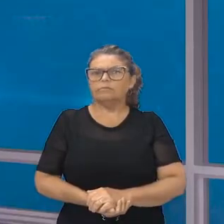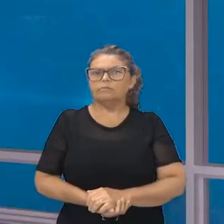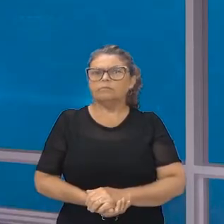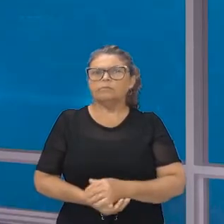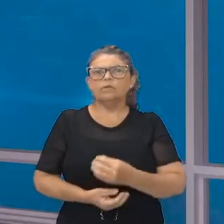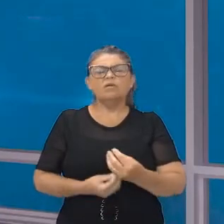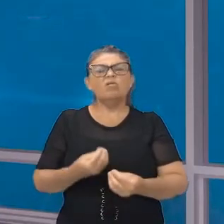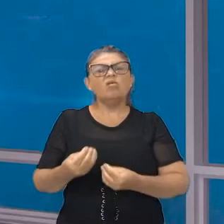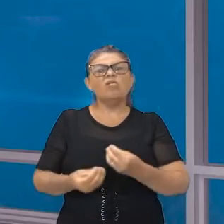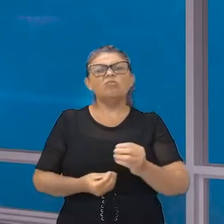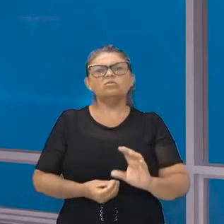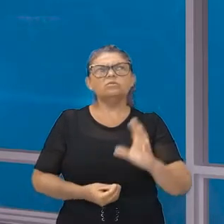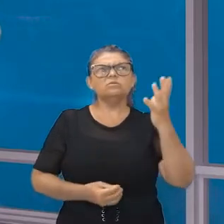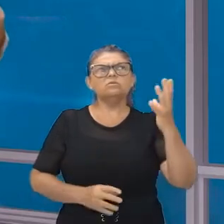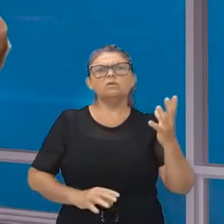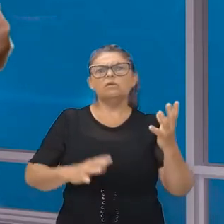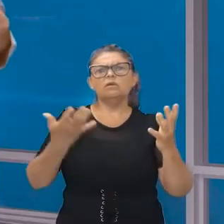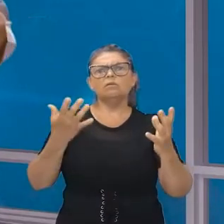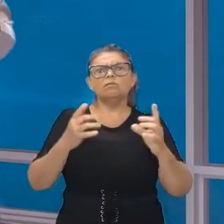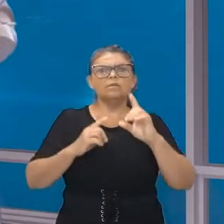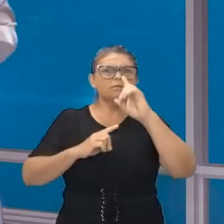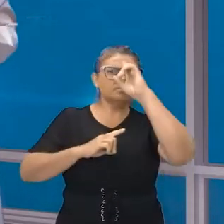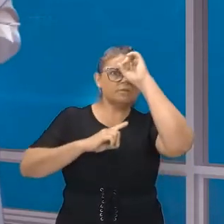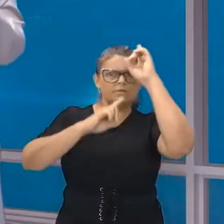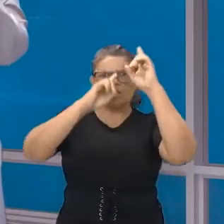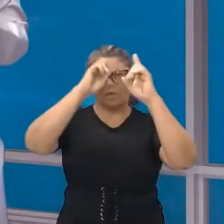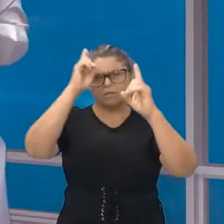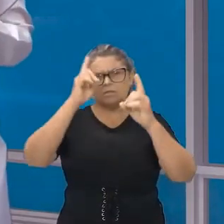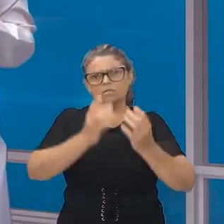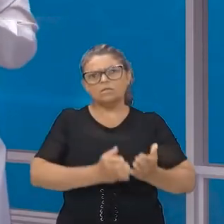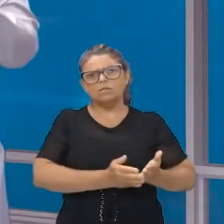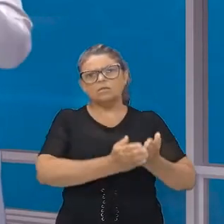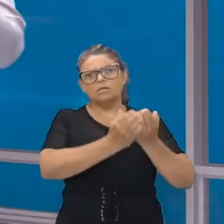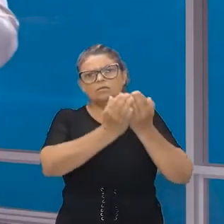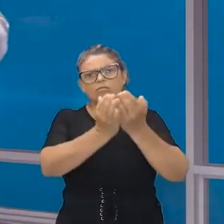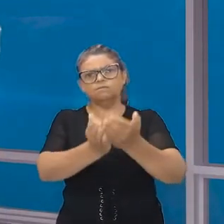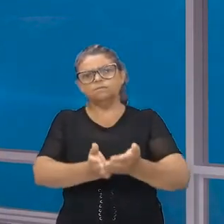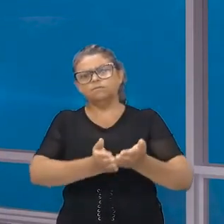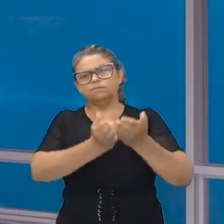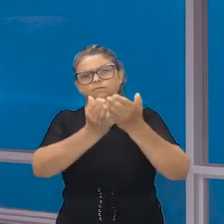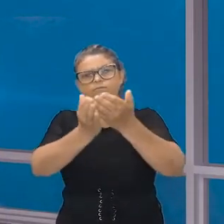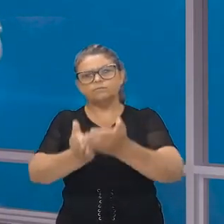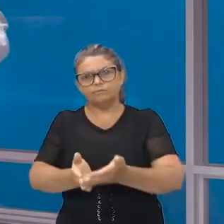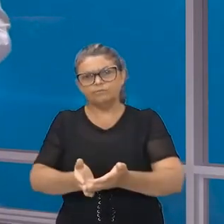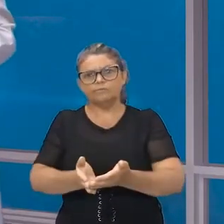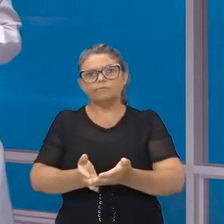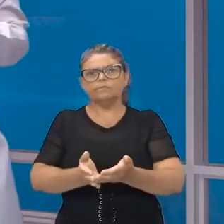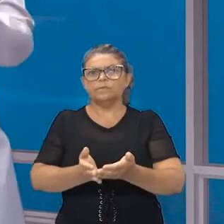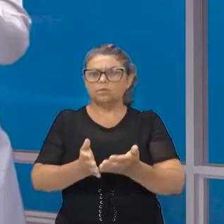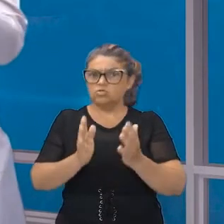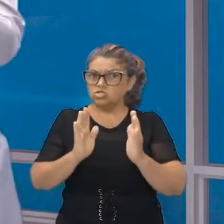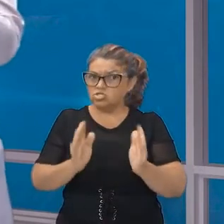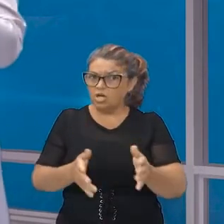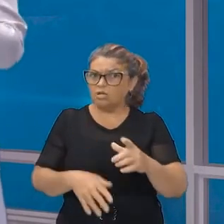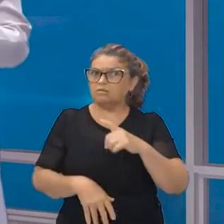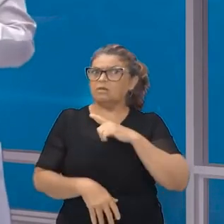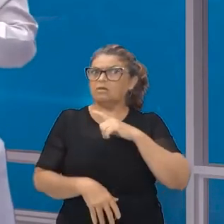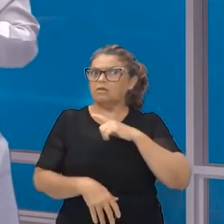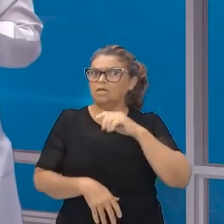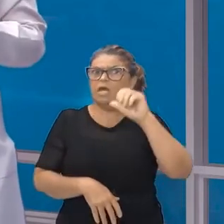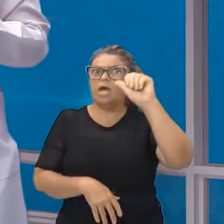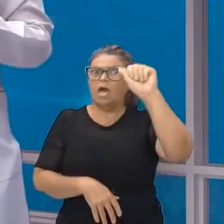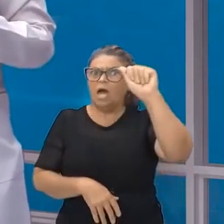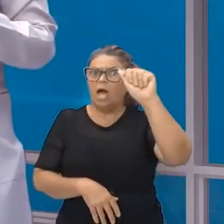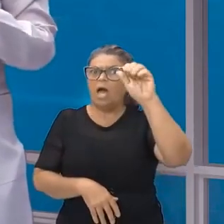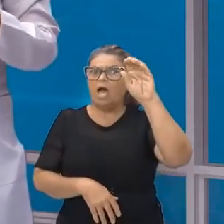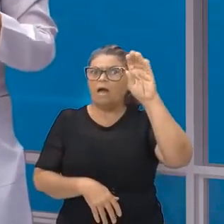é que surgiu essa ideia de navegar? Então vamos lá? Gente, nós já temos ali o absolutismo, que é essa ideia de